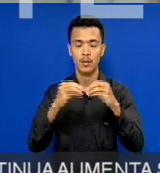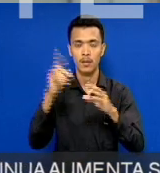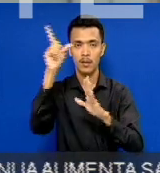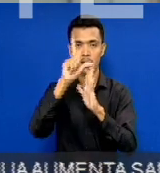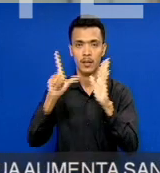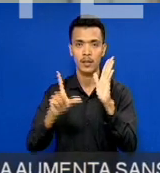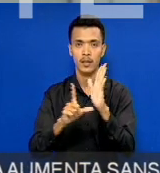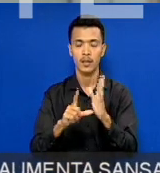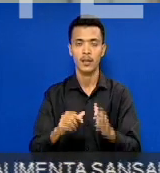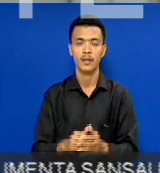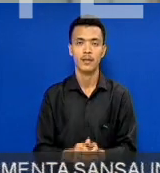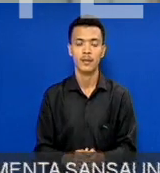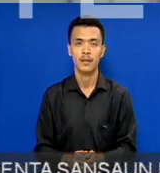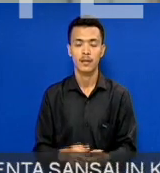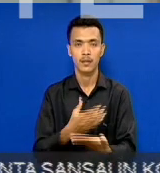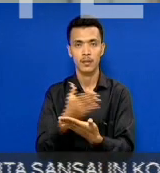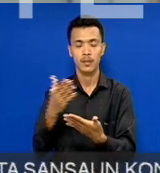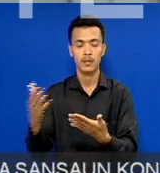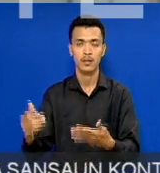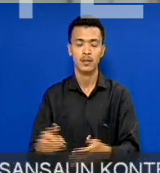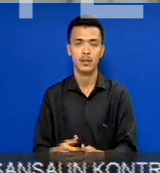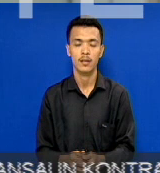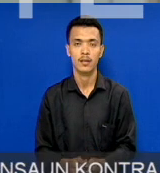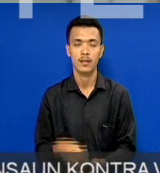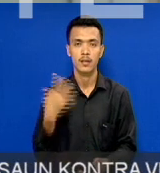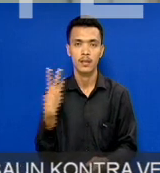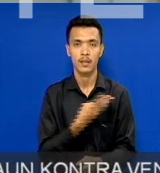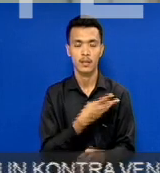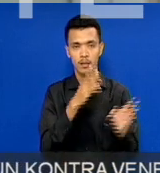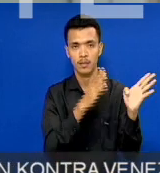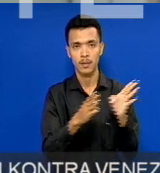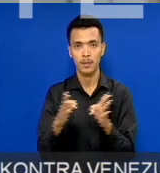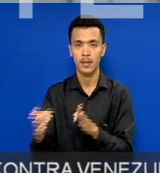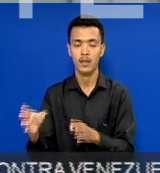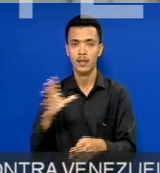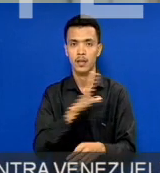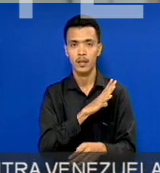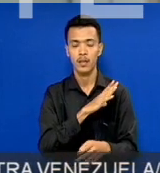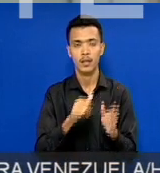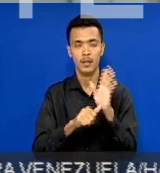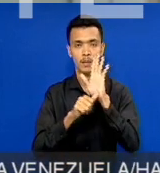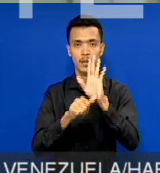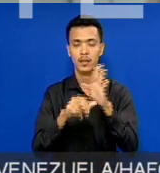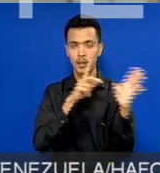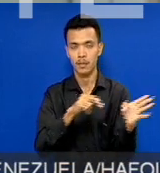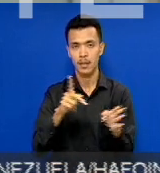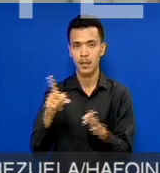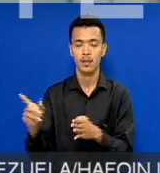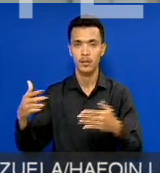lei Código Propriedade Industrial, né? Está preparado, né? Está reimai apresenta, né? Está plano que está aqui.